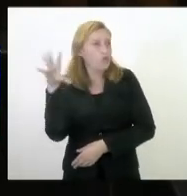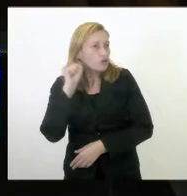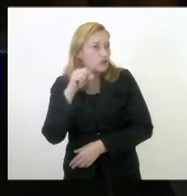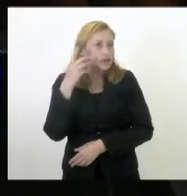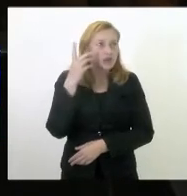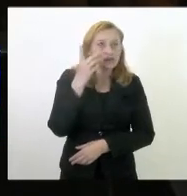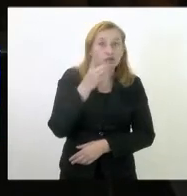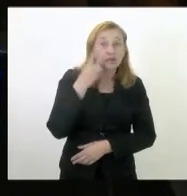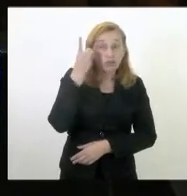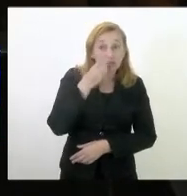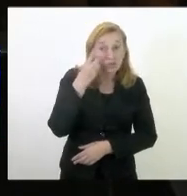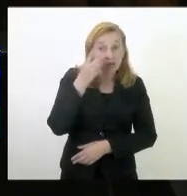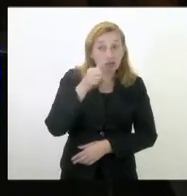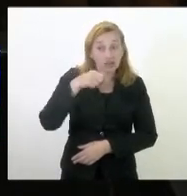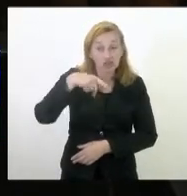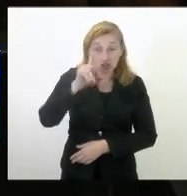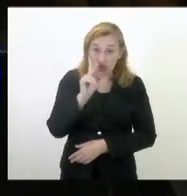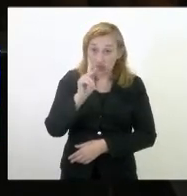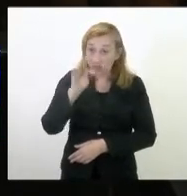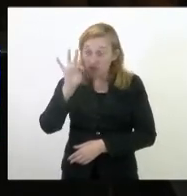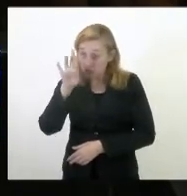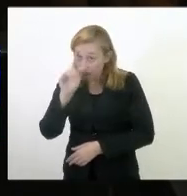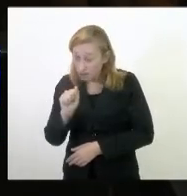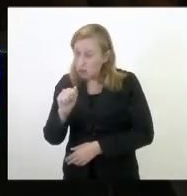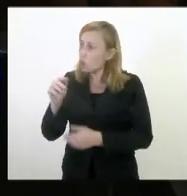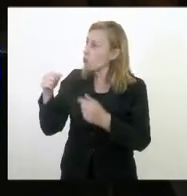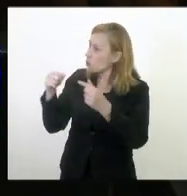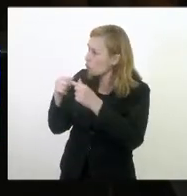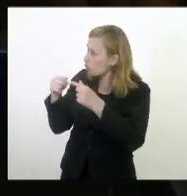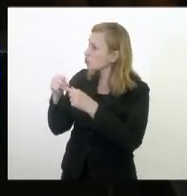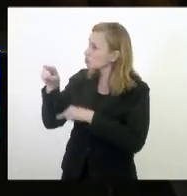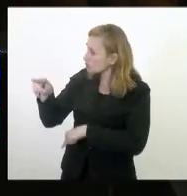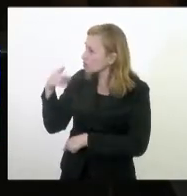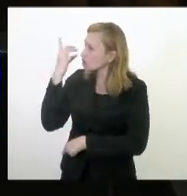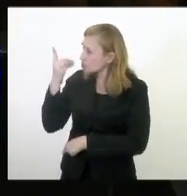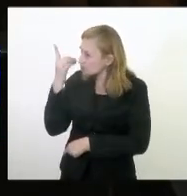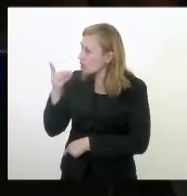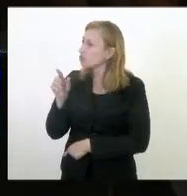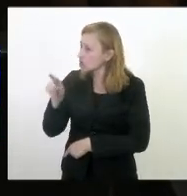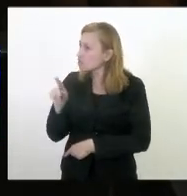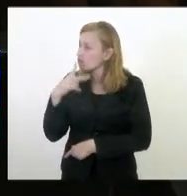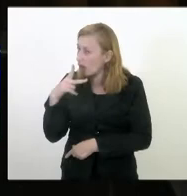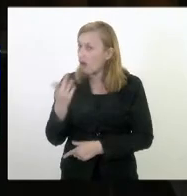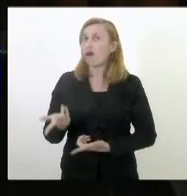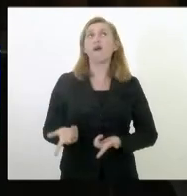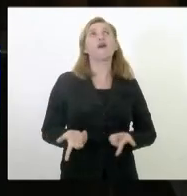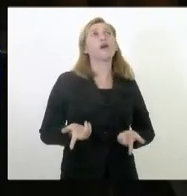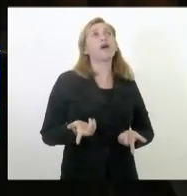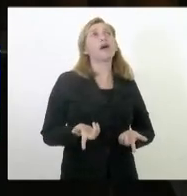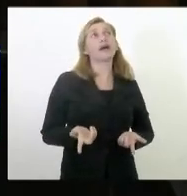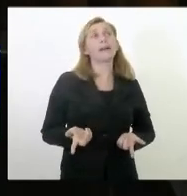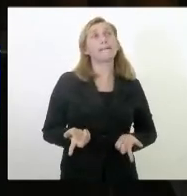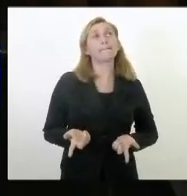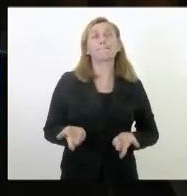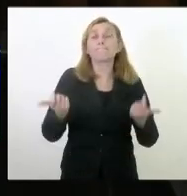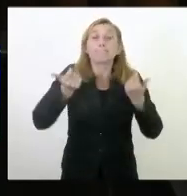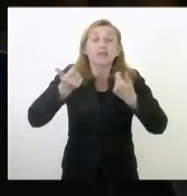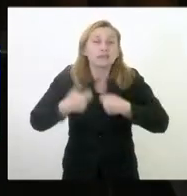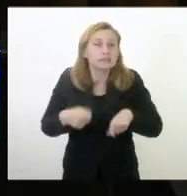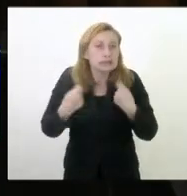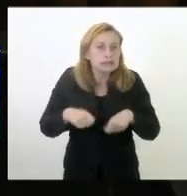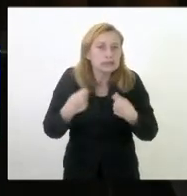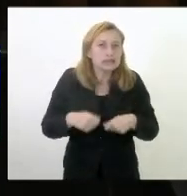deputado Alexandre Freitas. Eu concordo contigo, deputado, quando Vossa Excelência coloca a